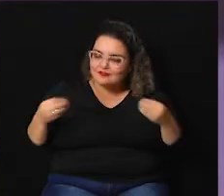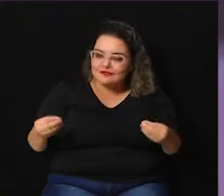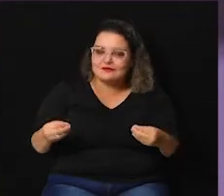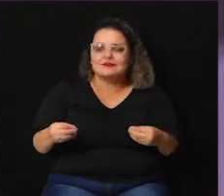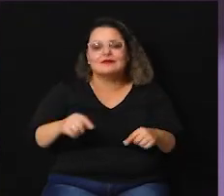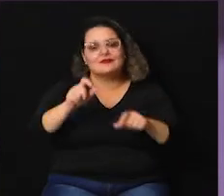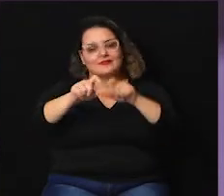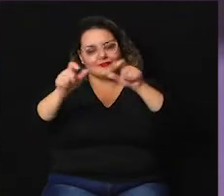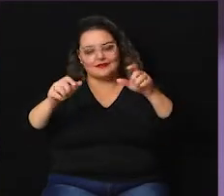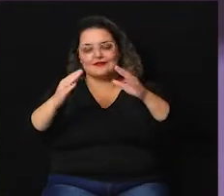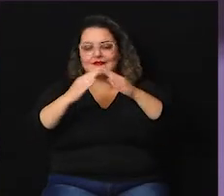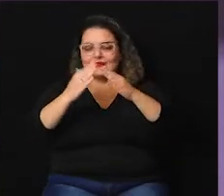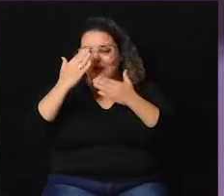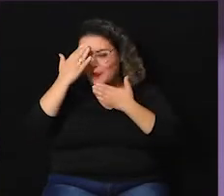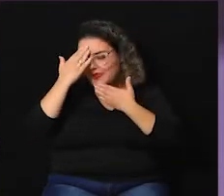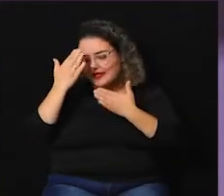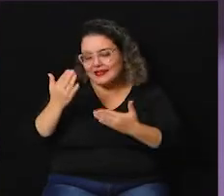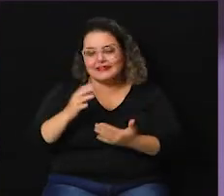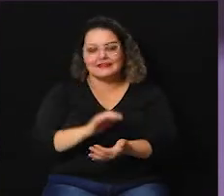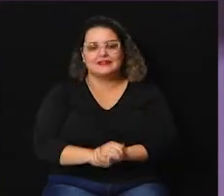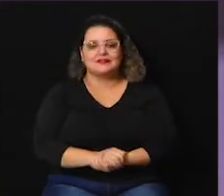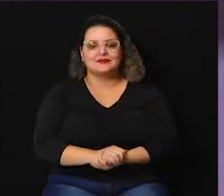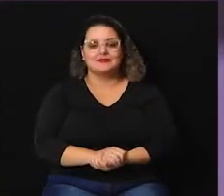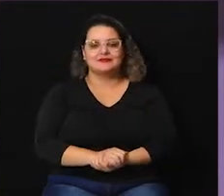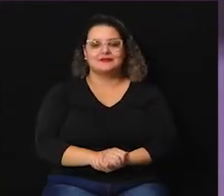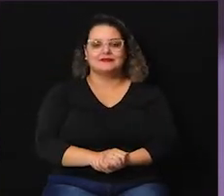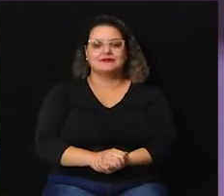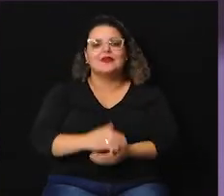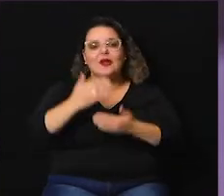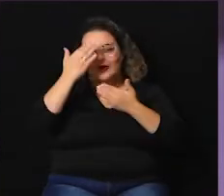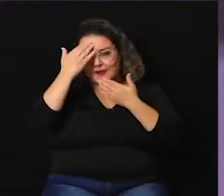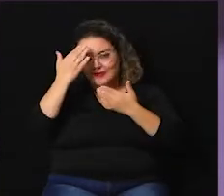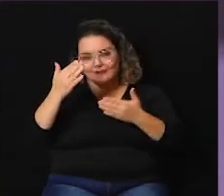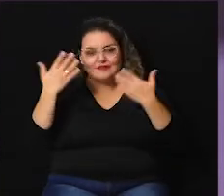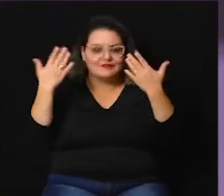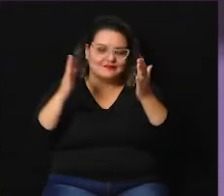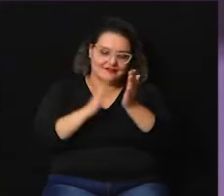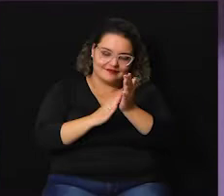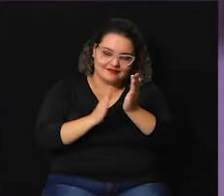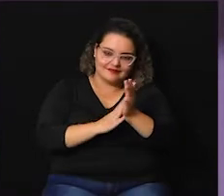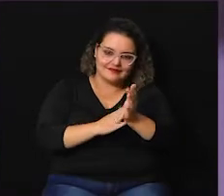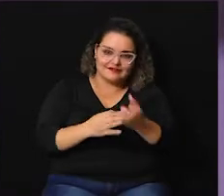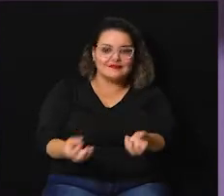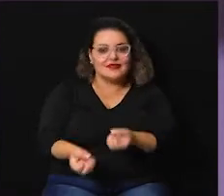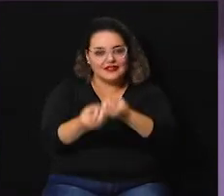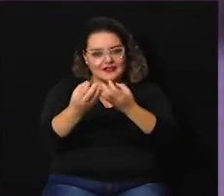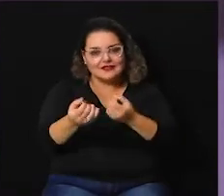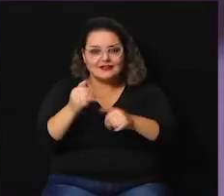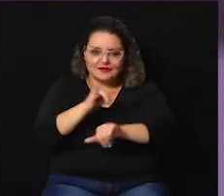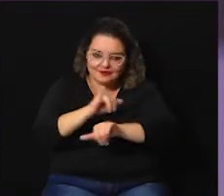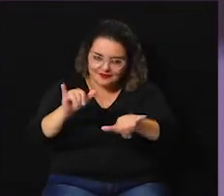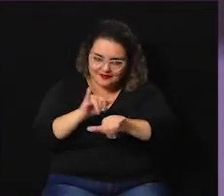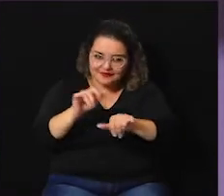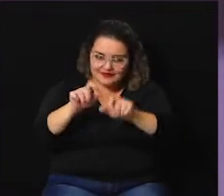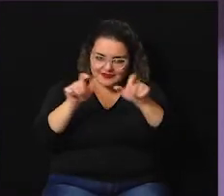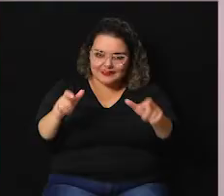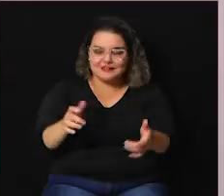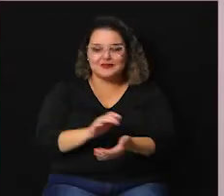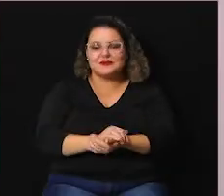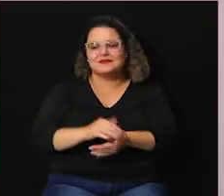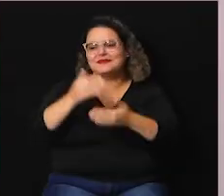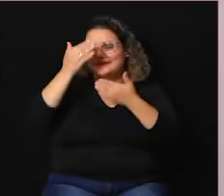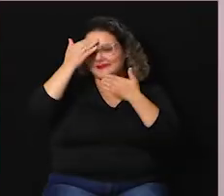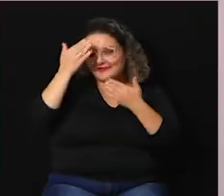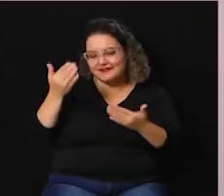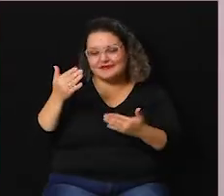dúvidas e também do pessoal de casa. Muito obrigada. Eu que agradeço e parabéns pela informação que vocês dão à população.